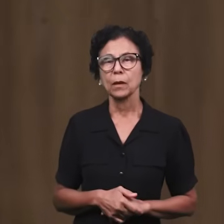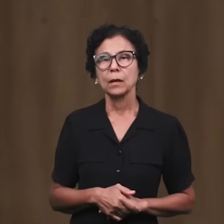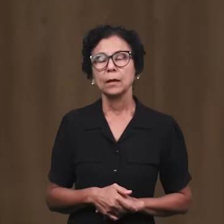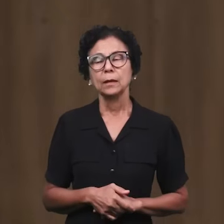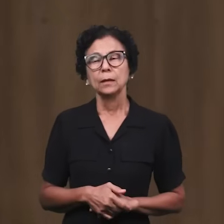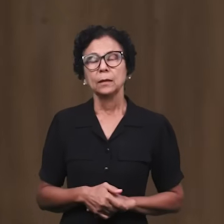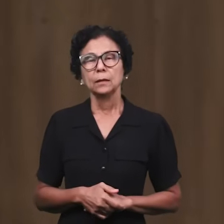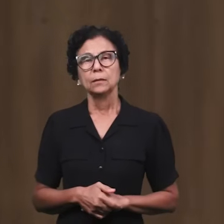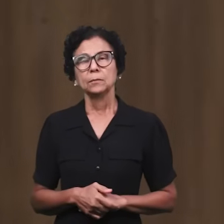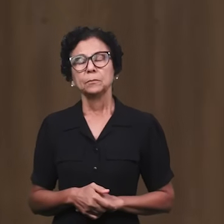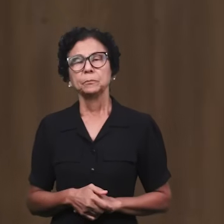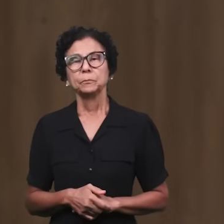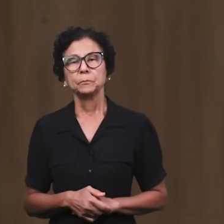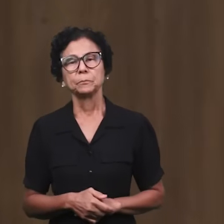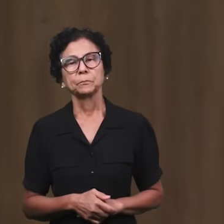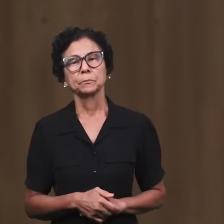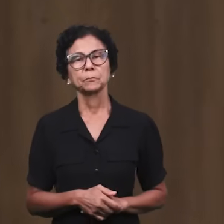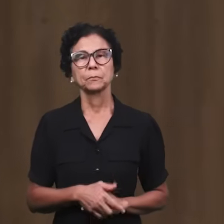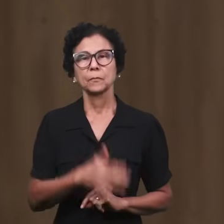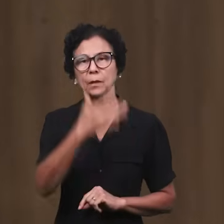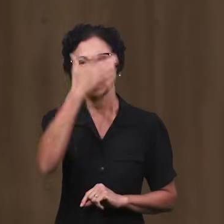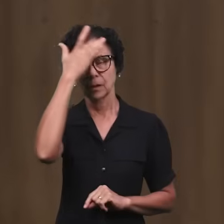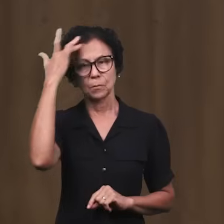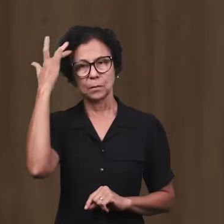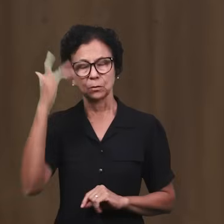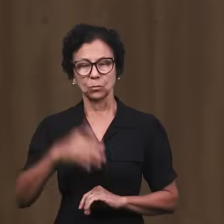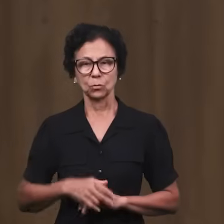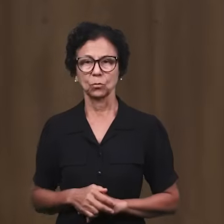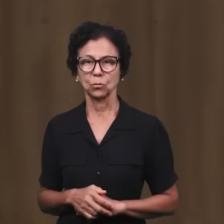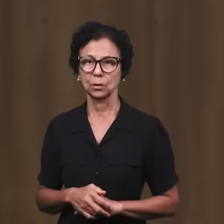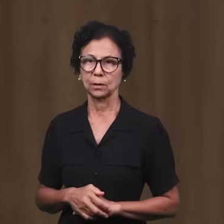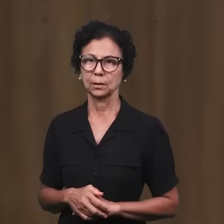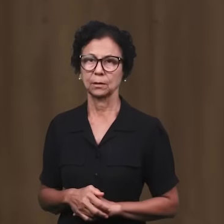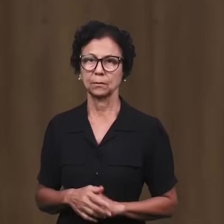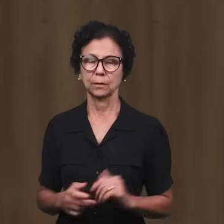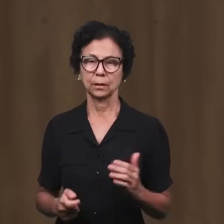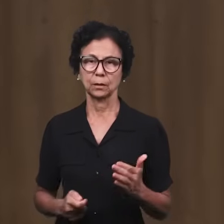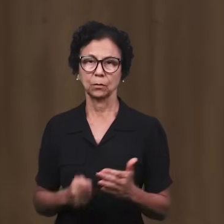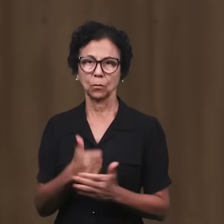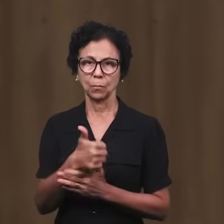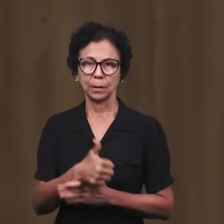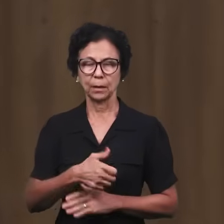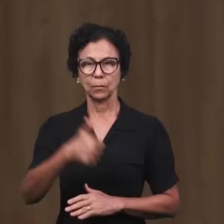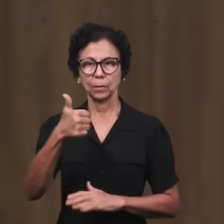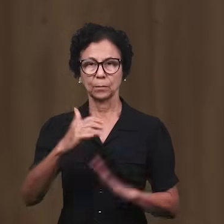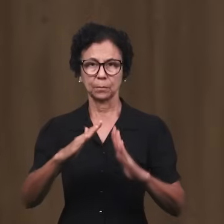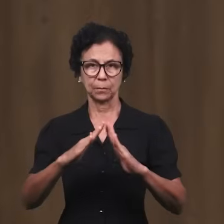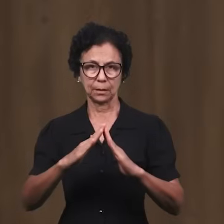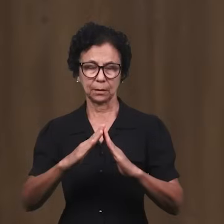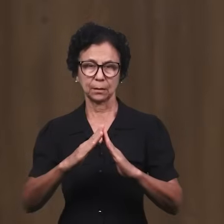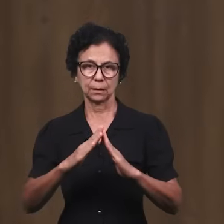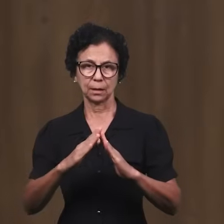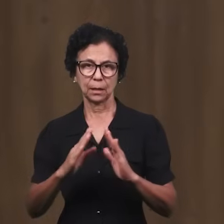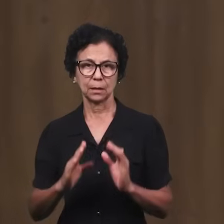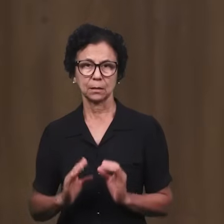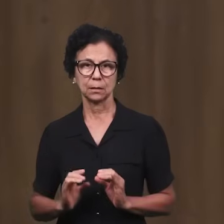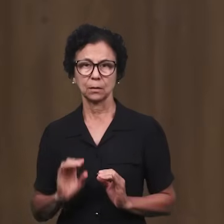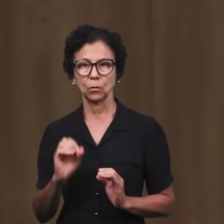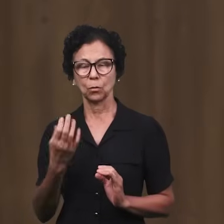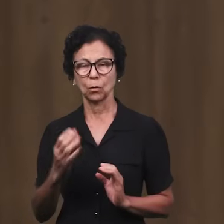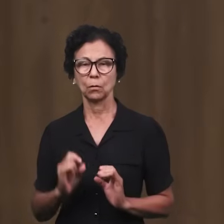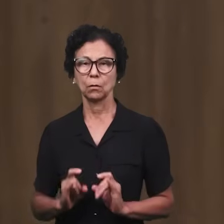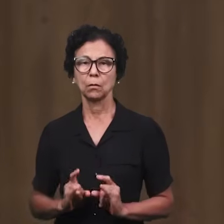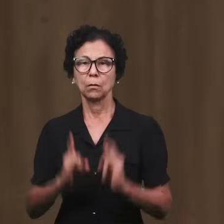interessante. Para quem vai adquirir o primeiro imóvel, o imóvel na planta é um excelente negócio, porque